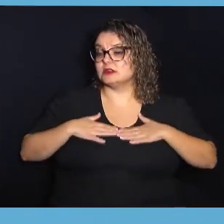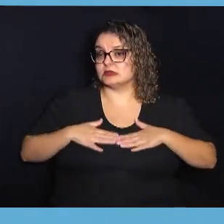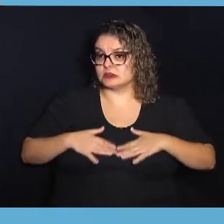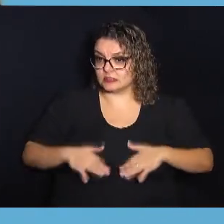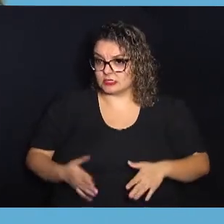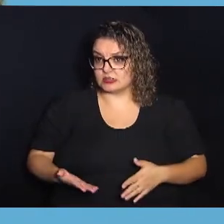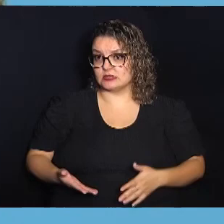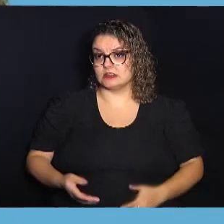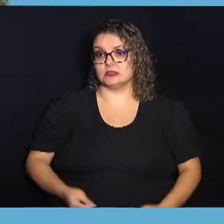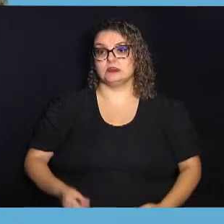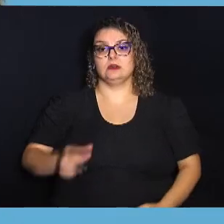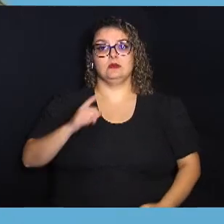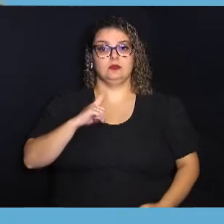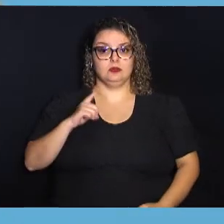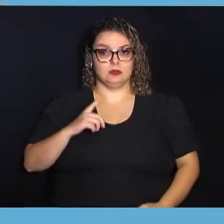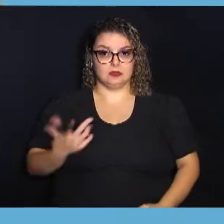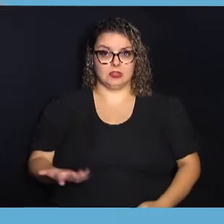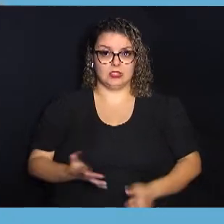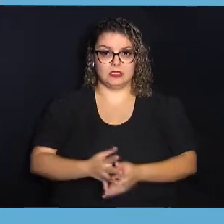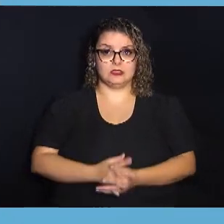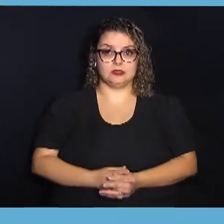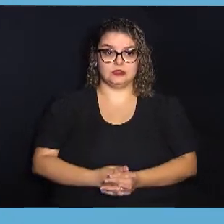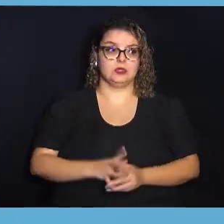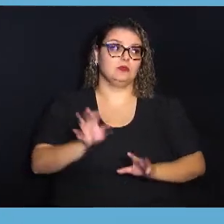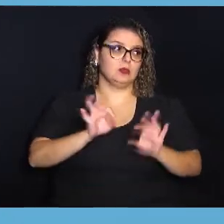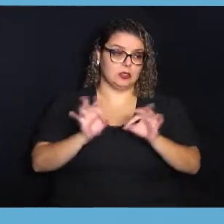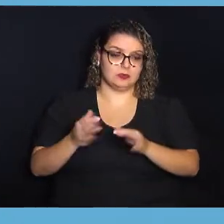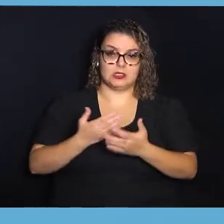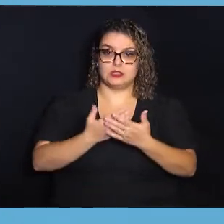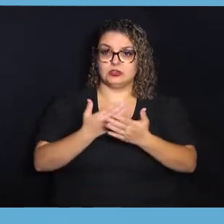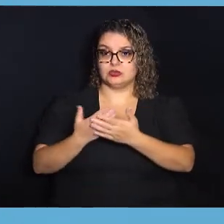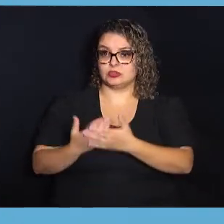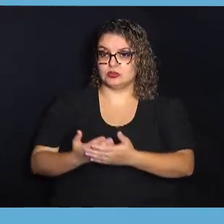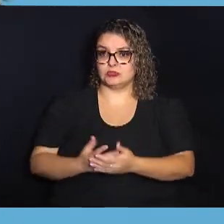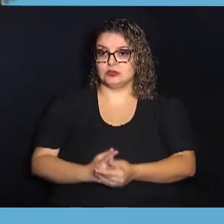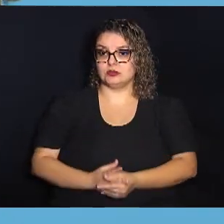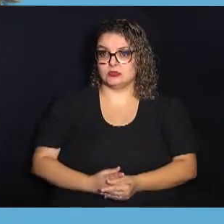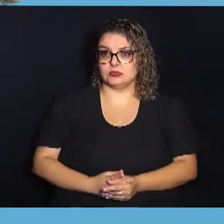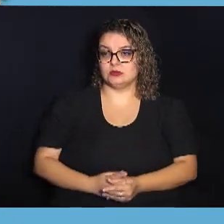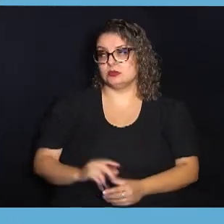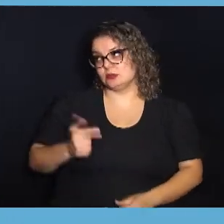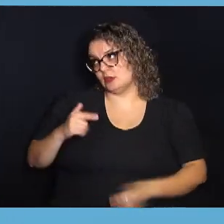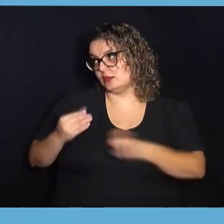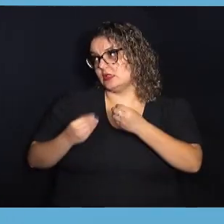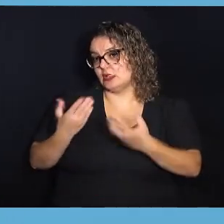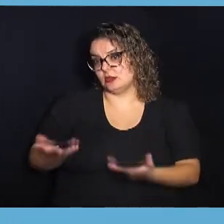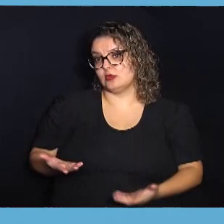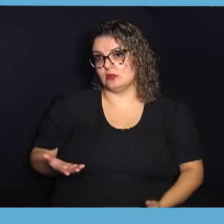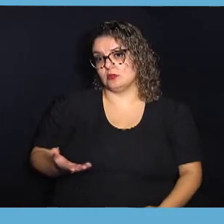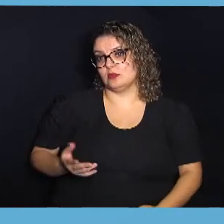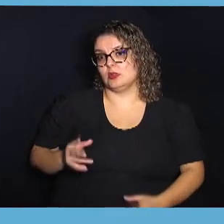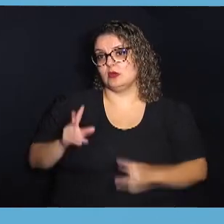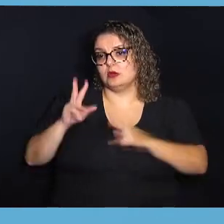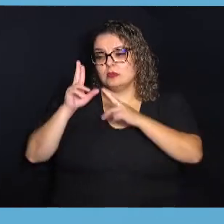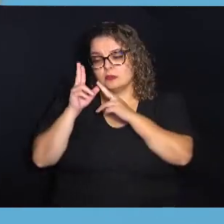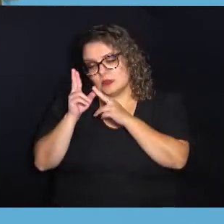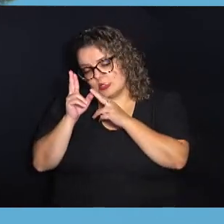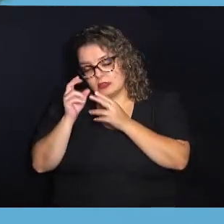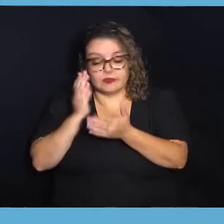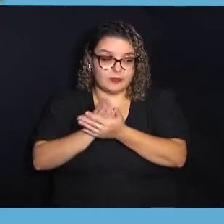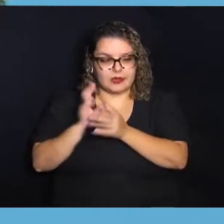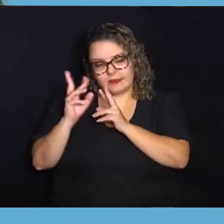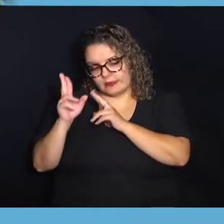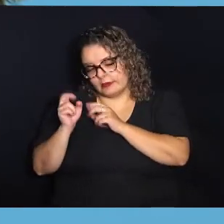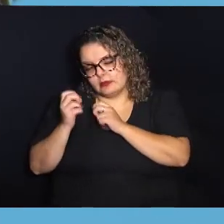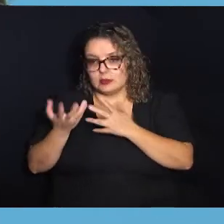né? Então, para você ter um bom planejamento de estudos, não dá para deixar de lado o sono, por exemplo. Então,